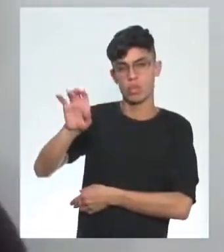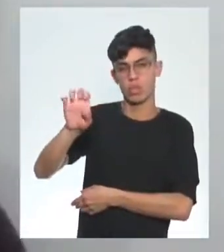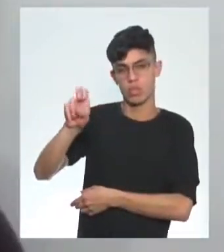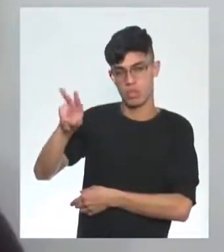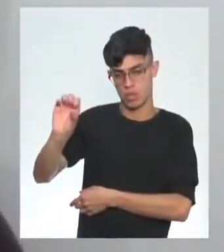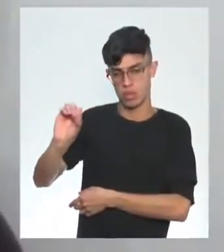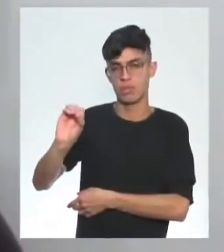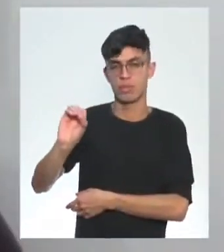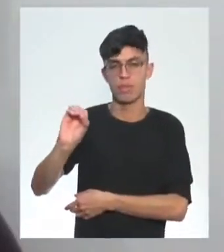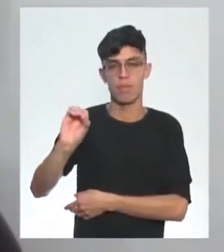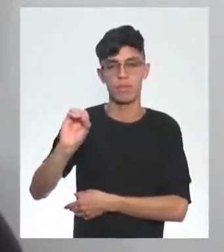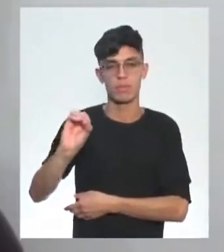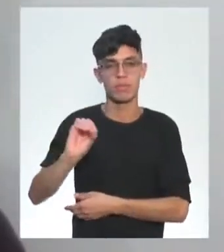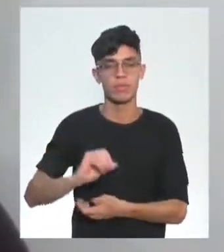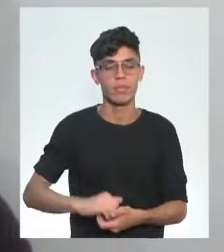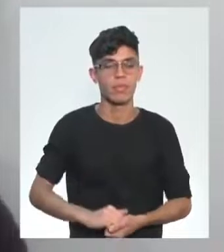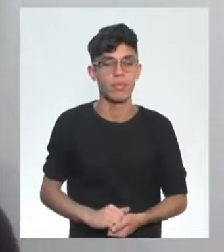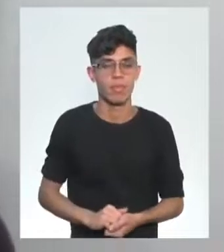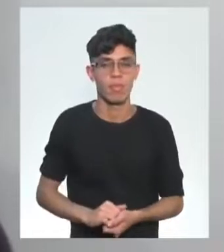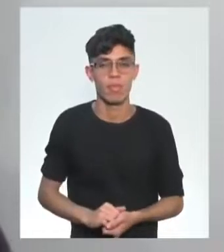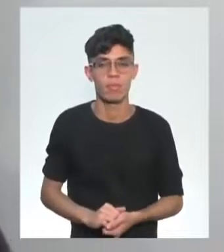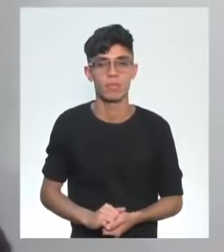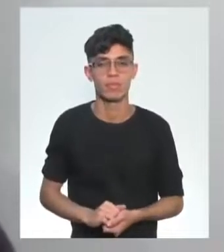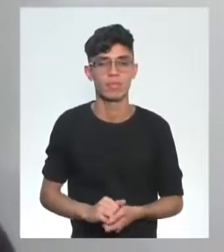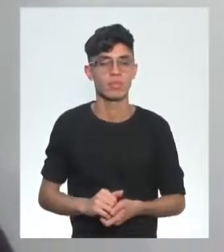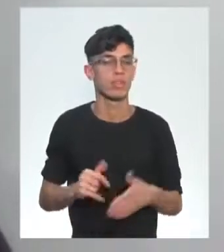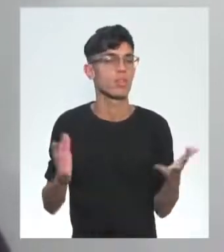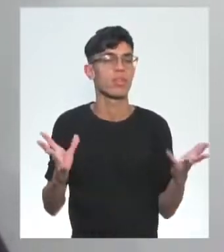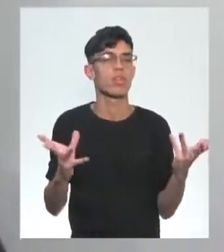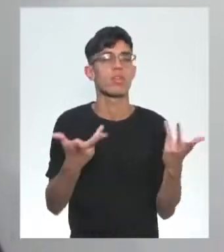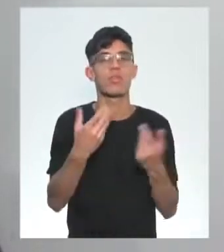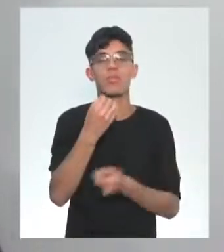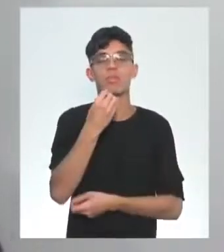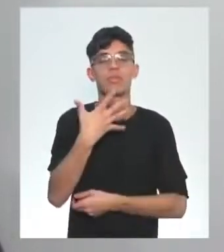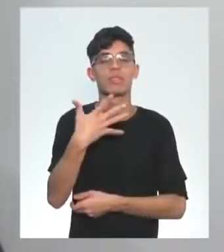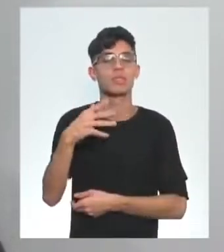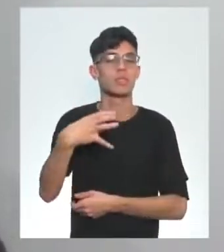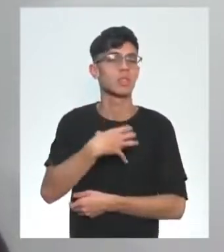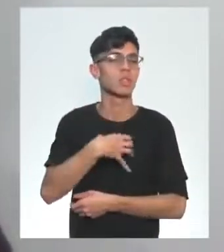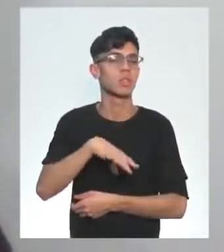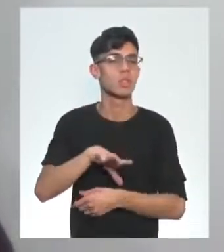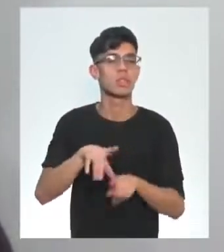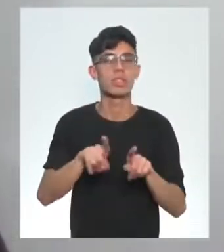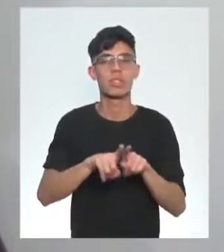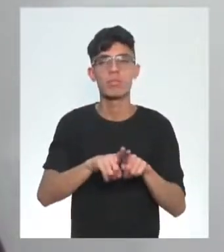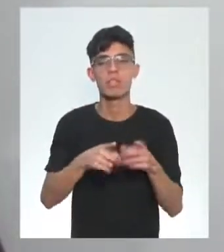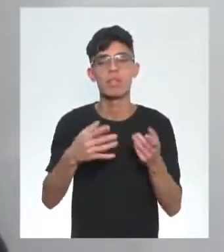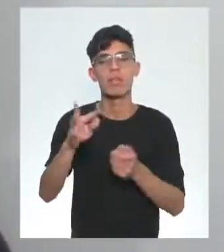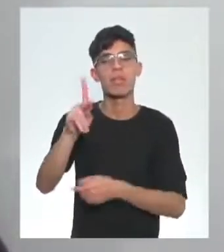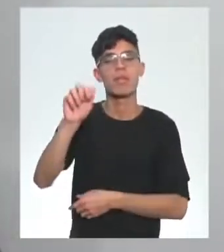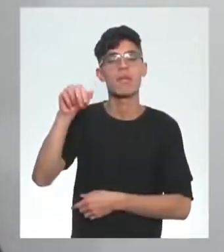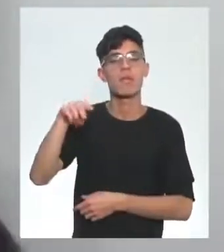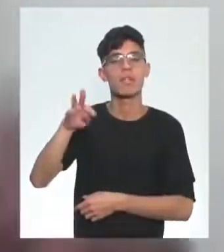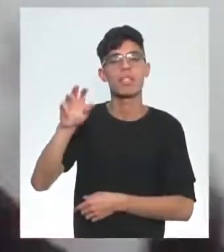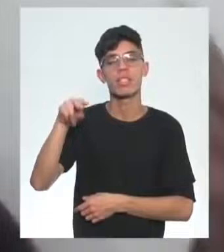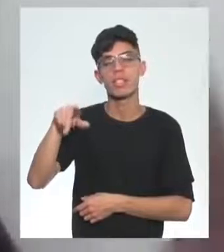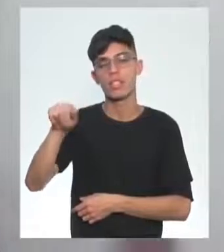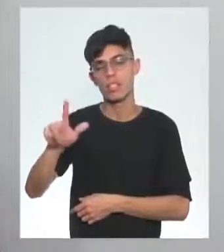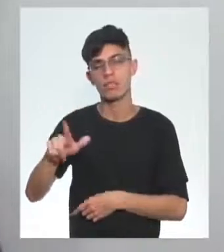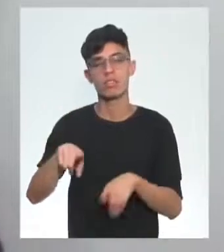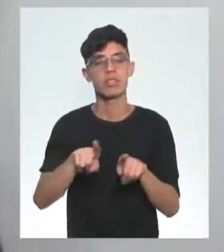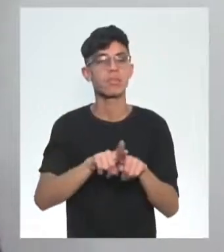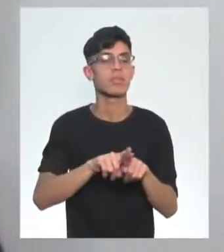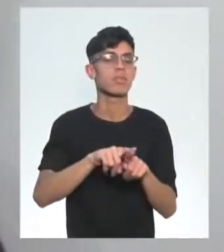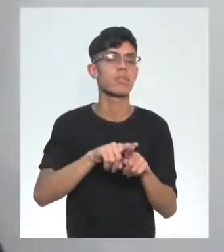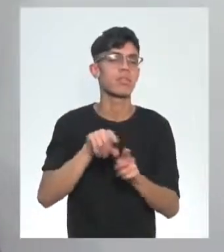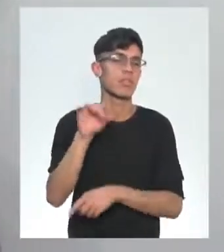Bacana. Então, para terminar esse nosso maravilhoso, falar de Recife, Salvador, poderíamos falar de Pantanal, poderíamos falar dos Lençóis Maranhenses.